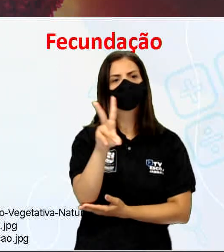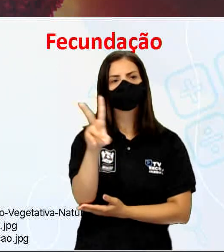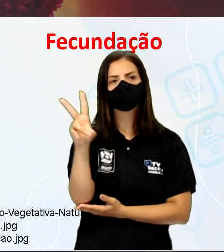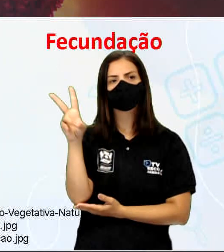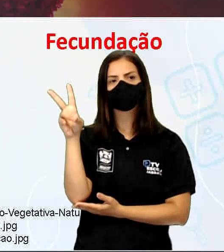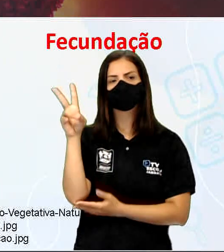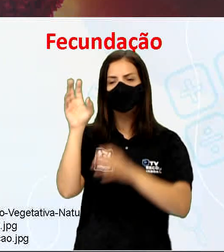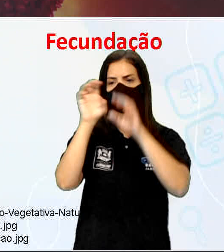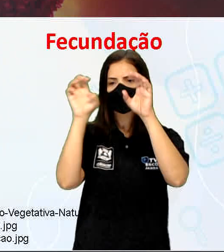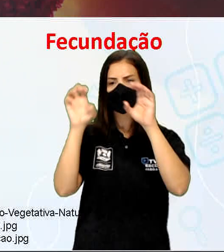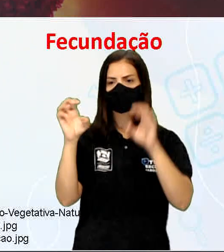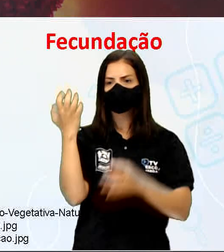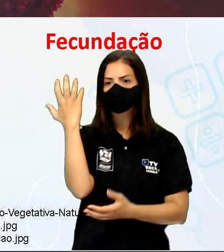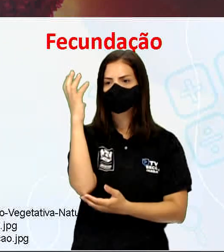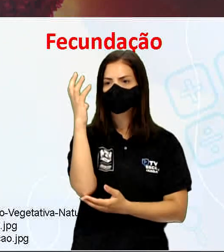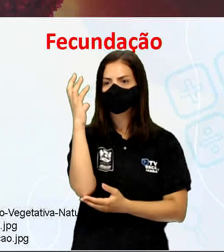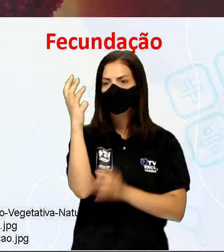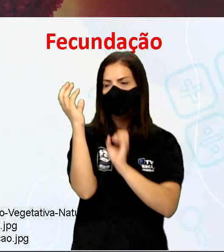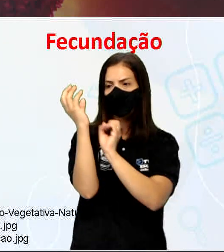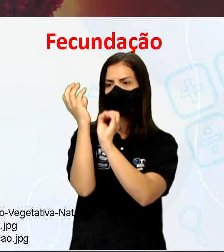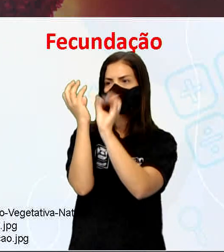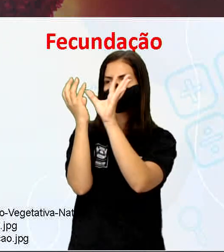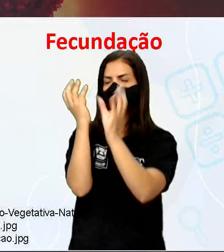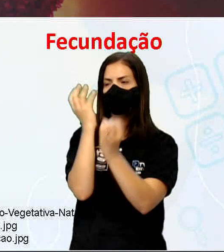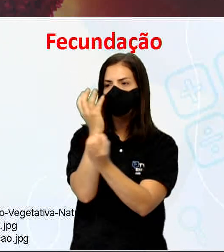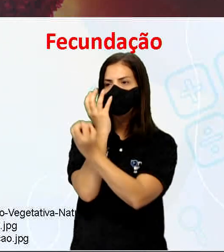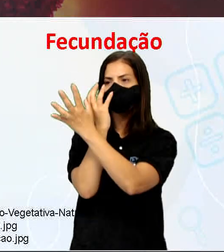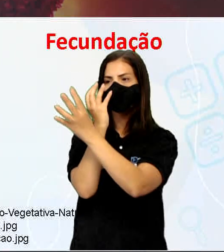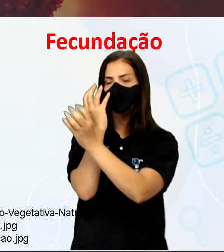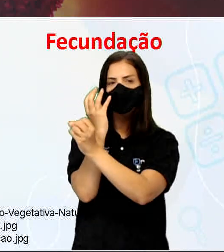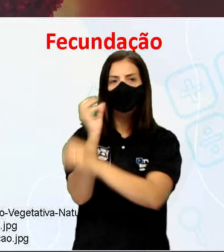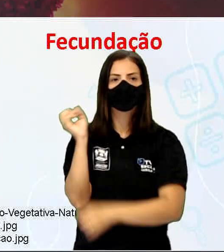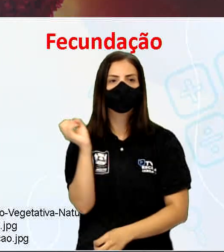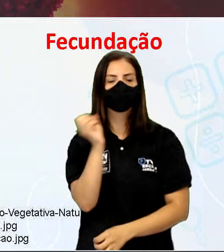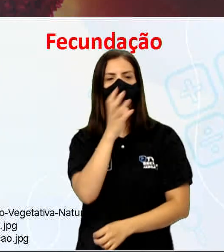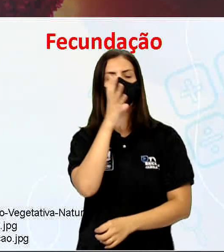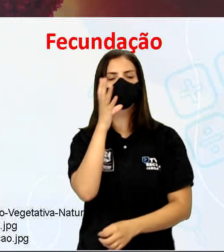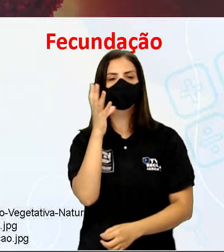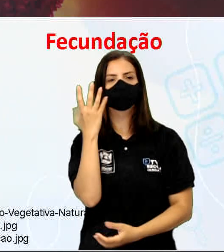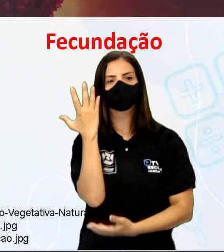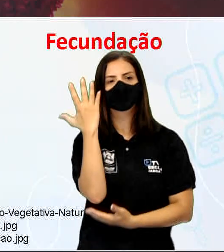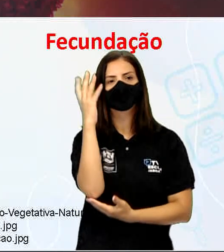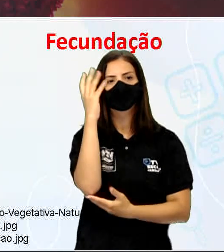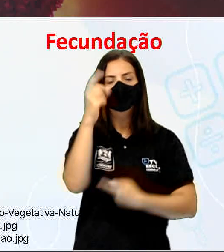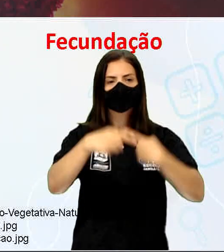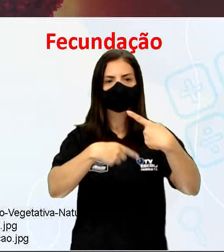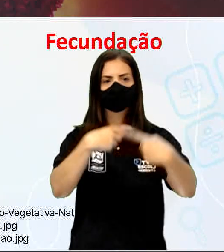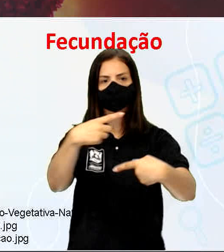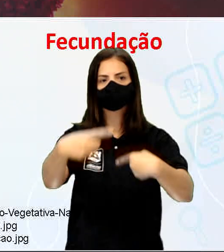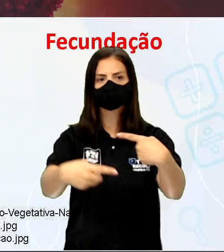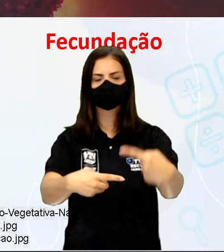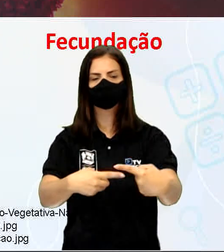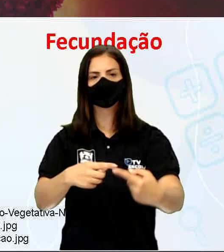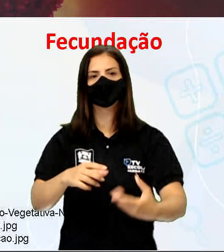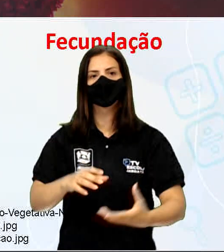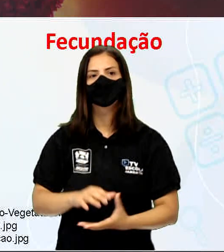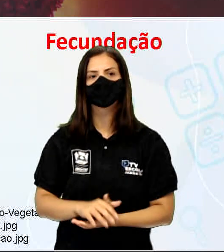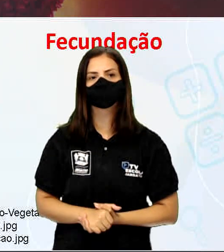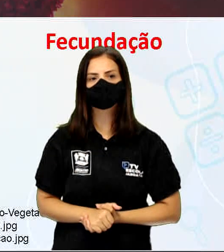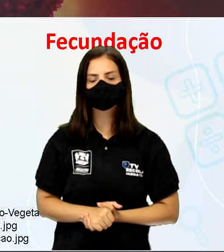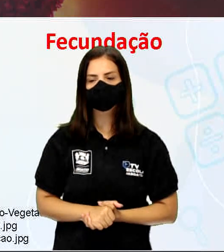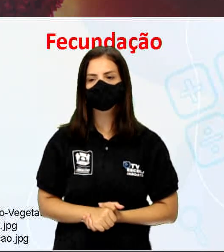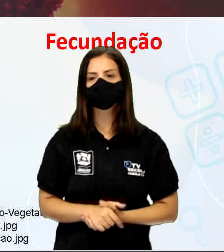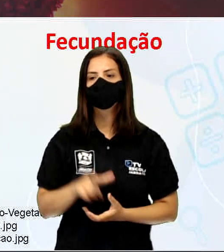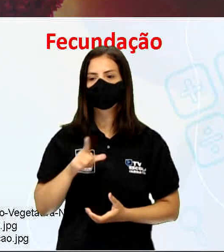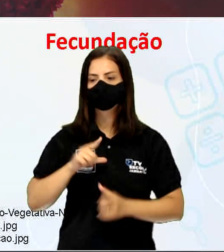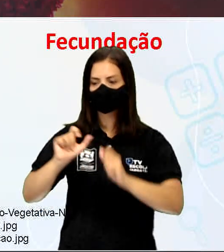algumas estruturas da planta, podem surgir brotos que dão origem a novas plantas. É uma forma de reprodução. A gente tem ainda a